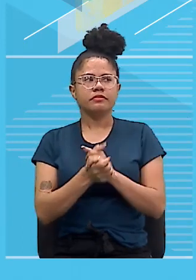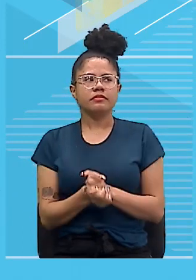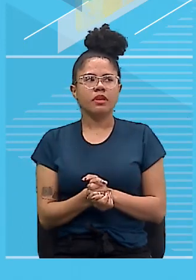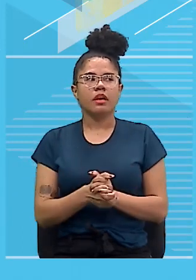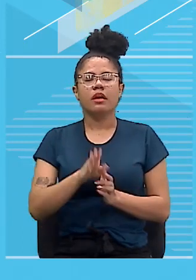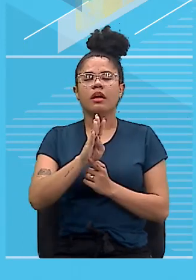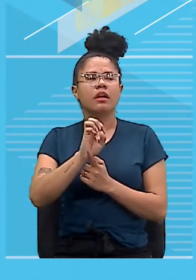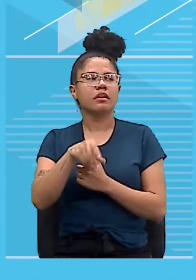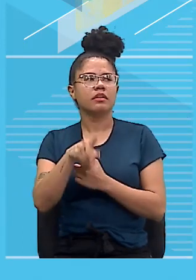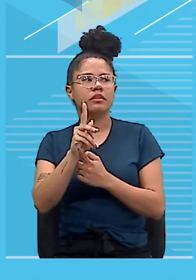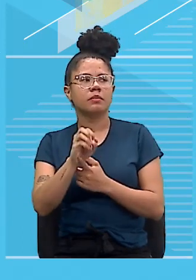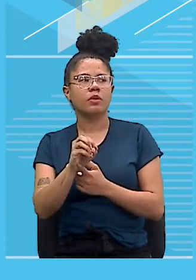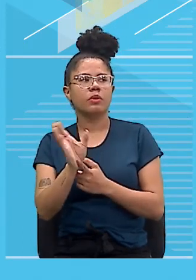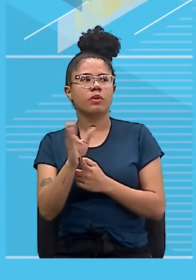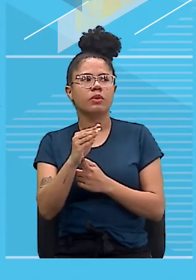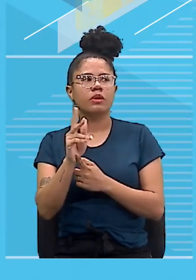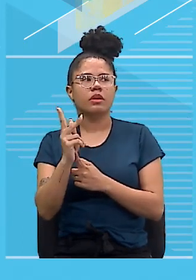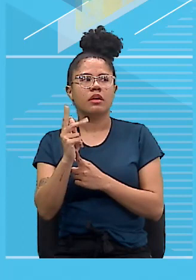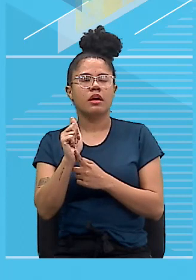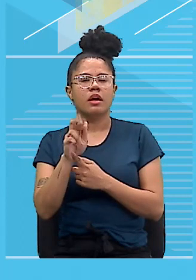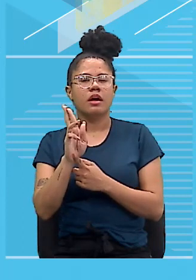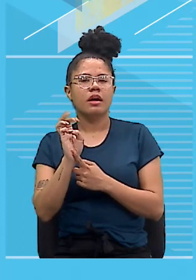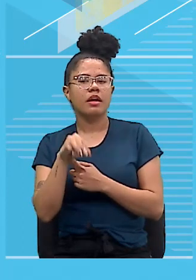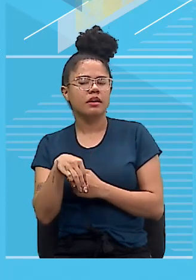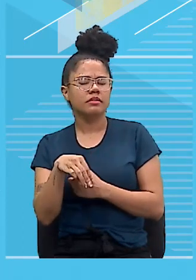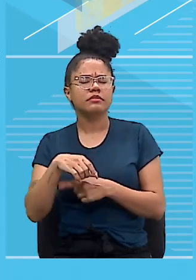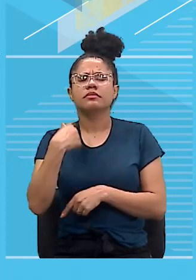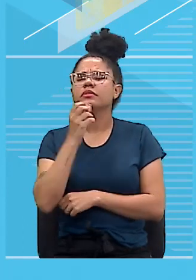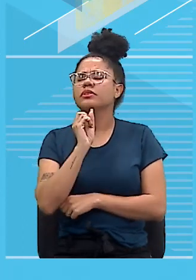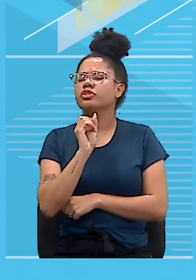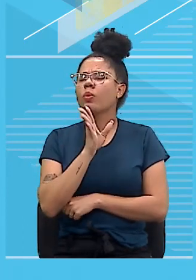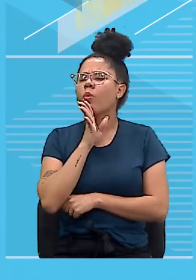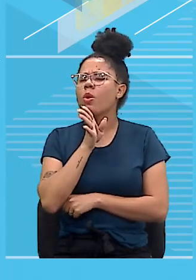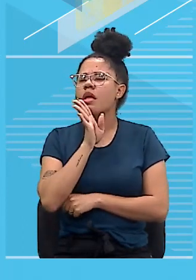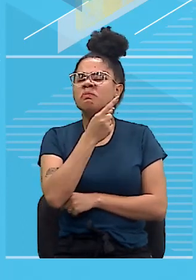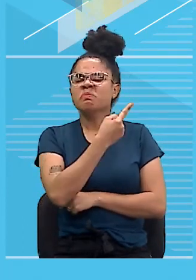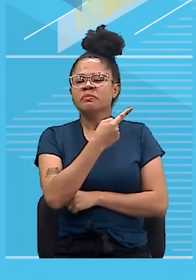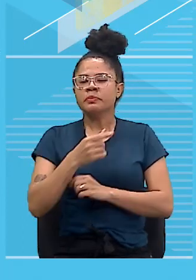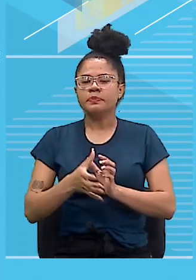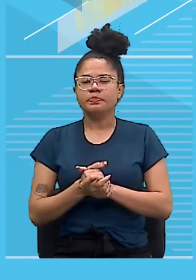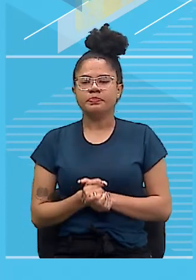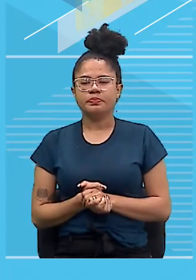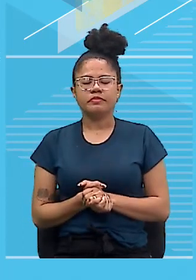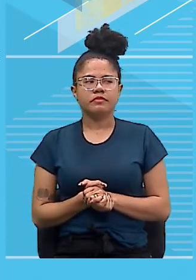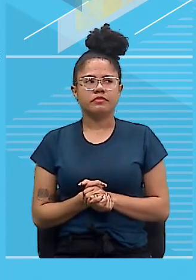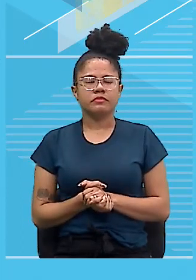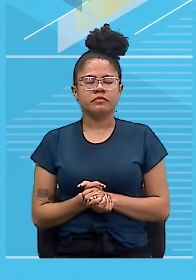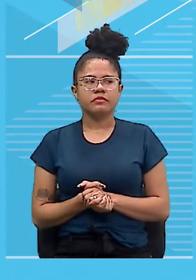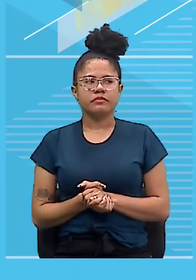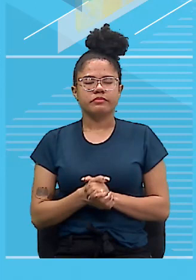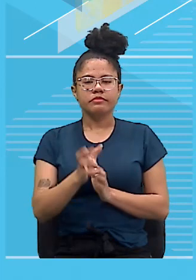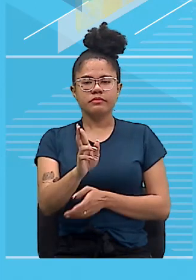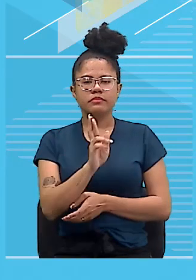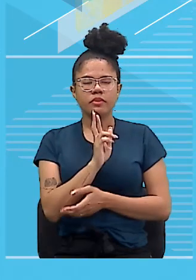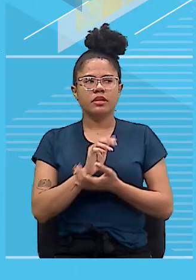boko haram quem já tinha ouvido falar desse grupo terrorista Manda aí para mim